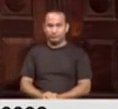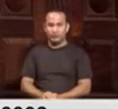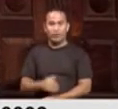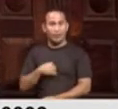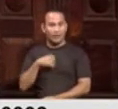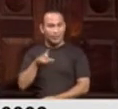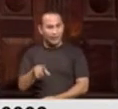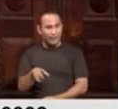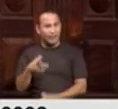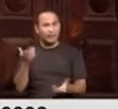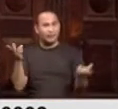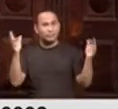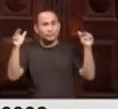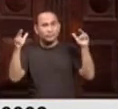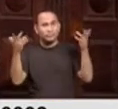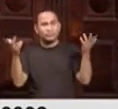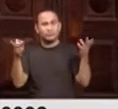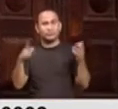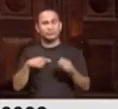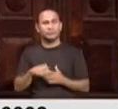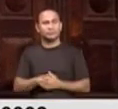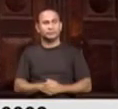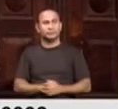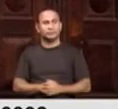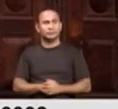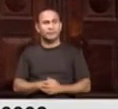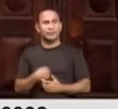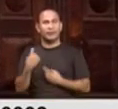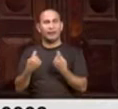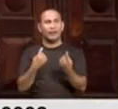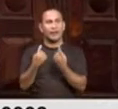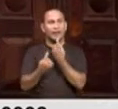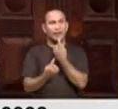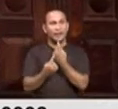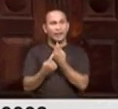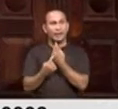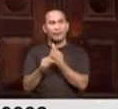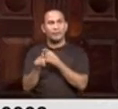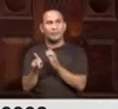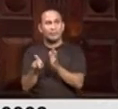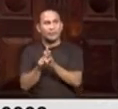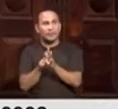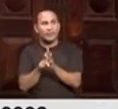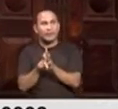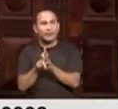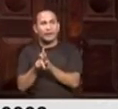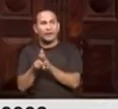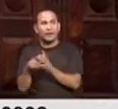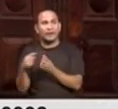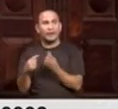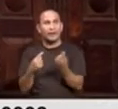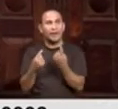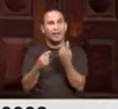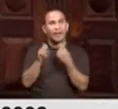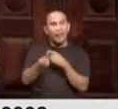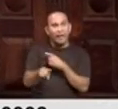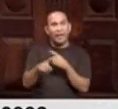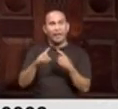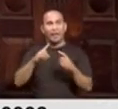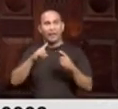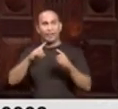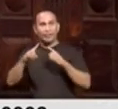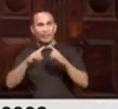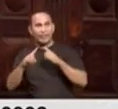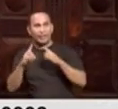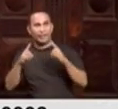Essa é a relação entre maiorias e minorias. O que cabe à minoria é o berro. O que cabe à minoria é o debate. O que cabe